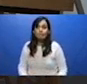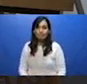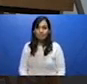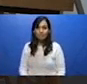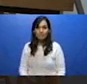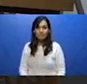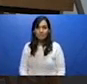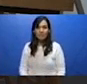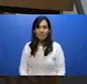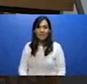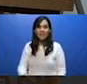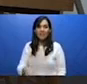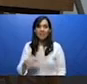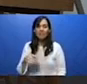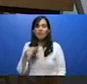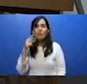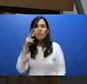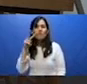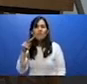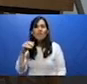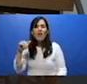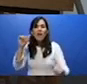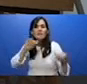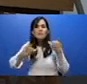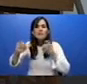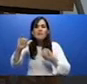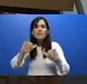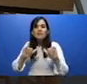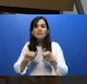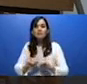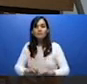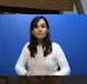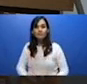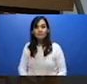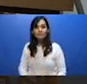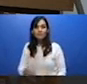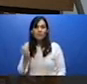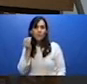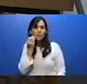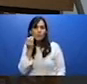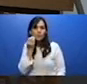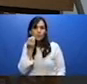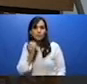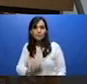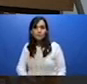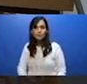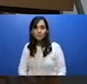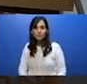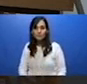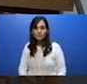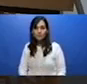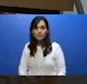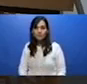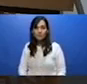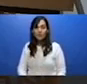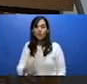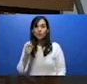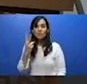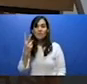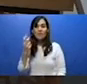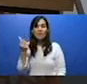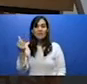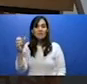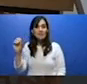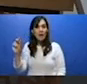E nós já vamos para a nossa experiência, ok? Você é o Cientista da página 260.